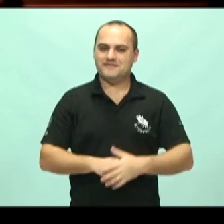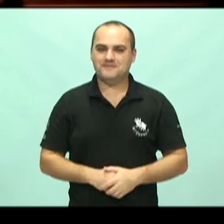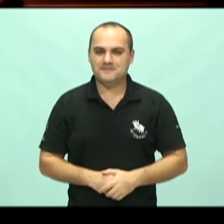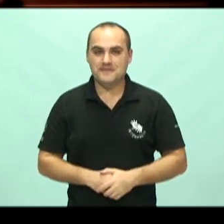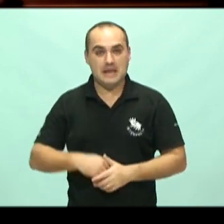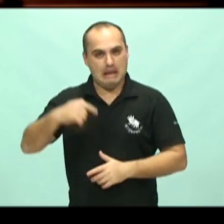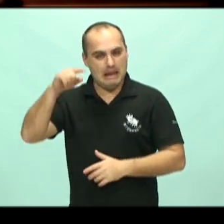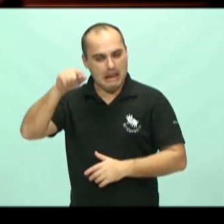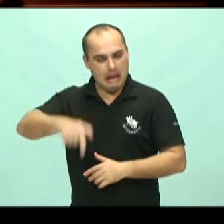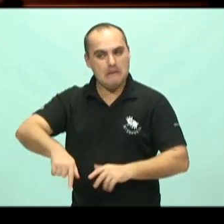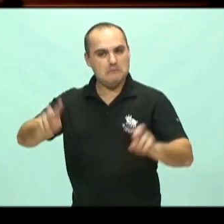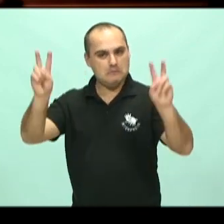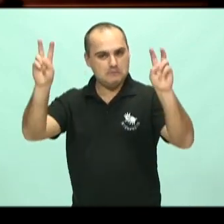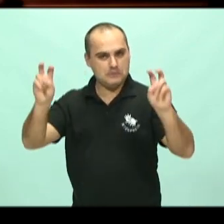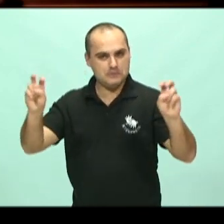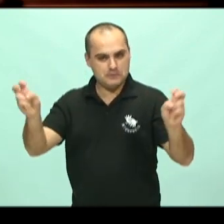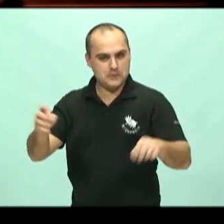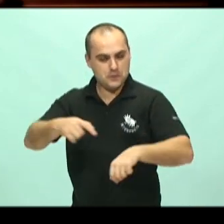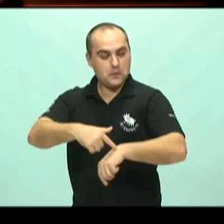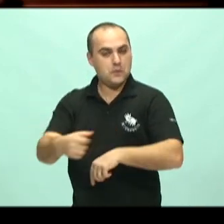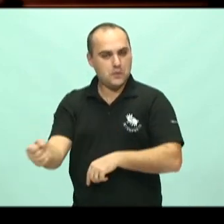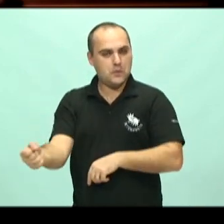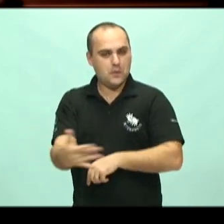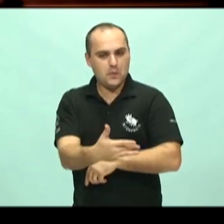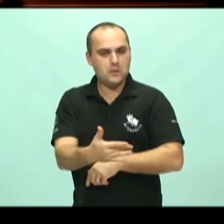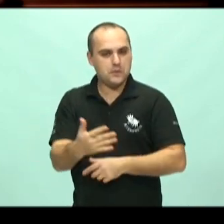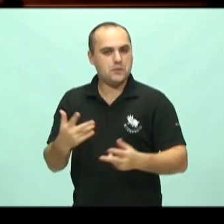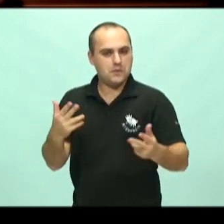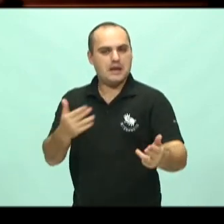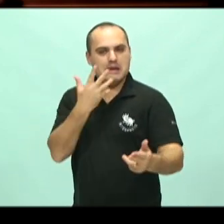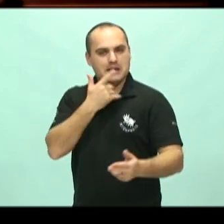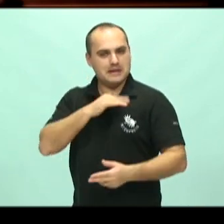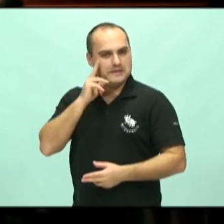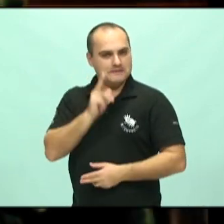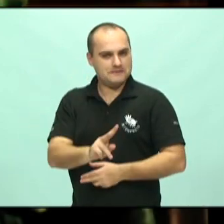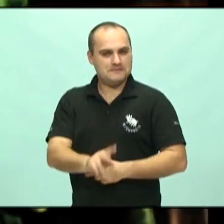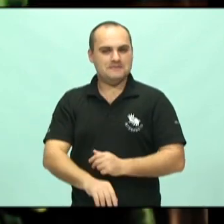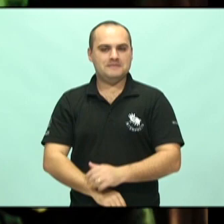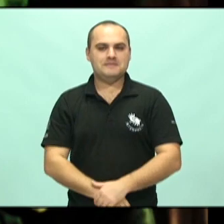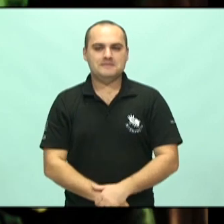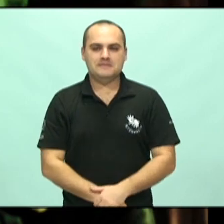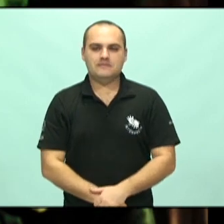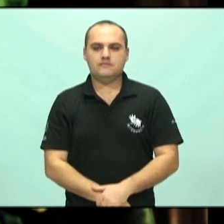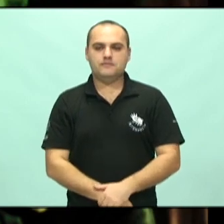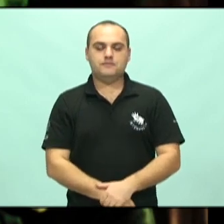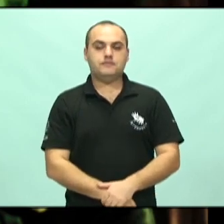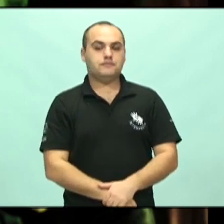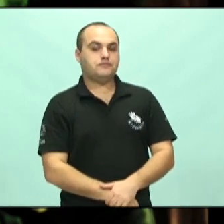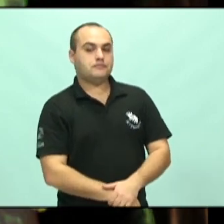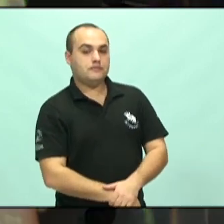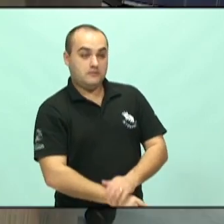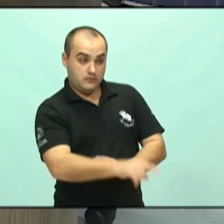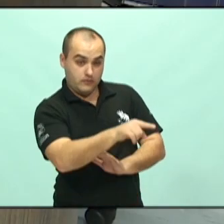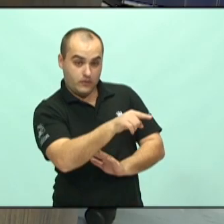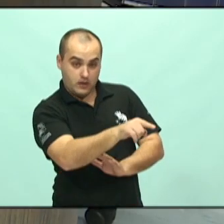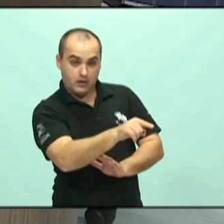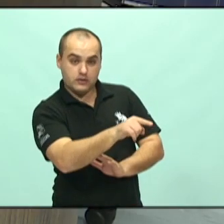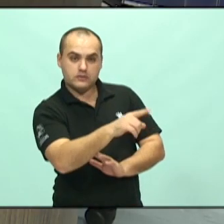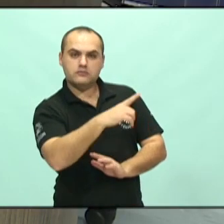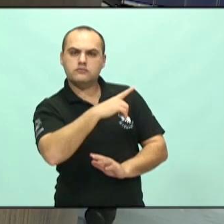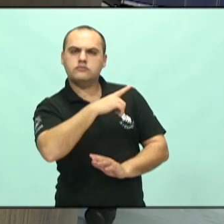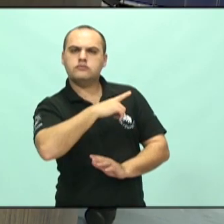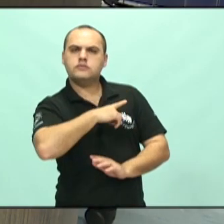atual e fala bem a linguagem das crianças, assim, é bem bacana. Essa peça tem o público-alvo de